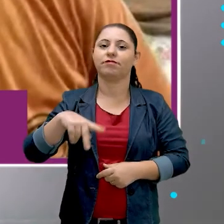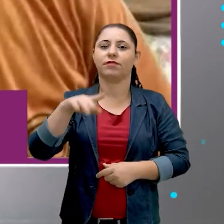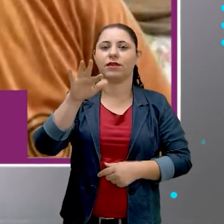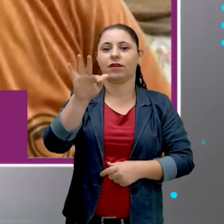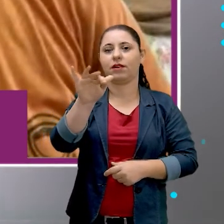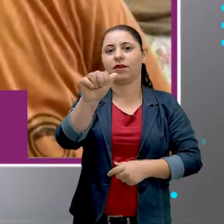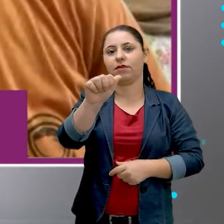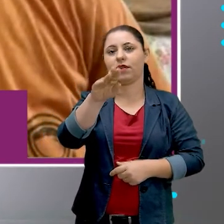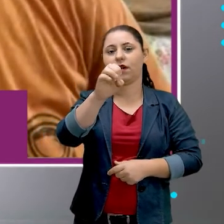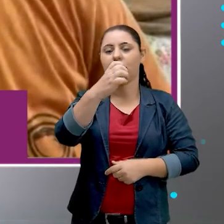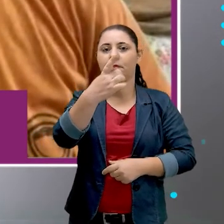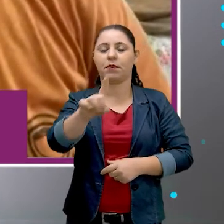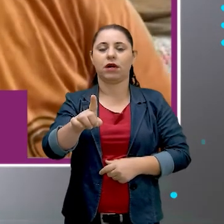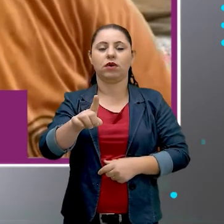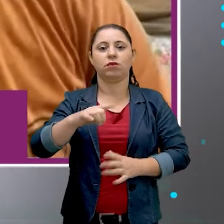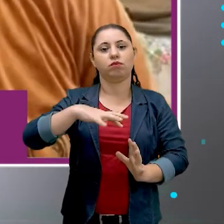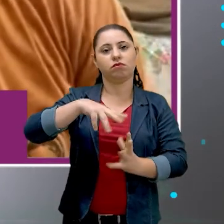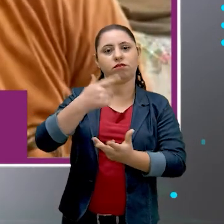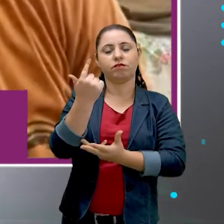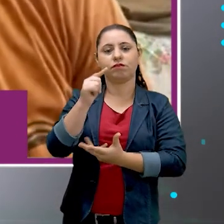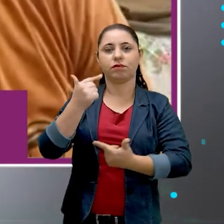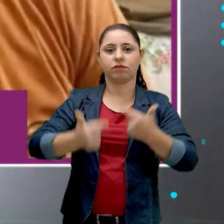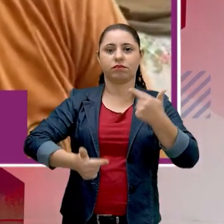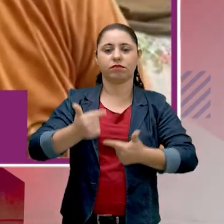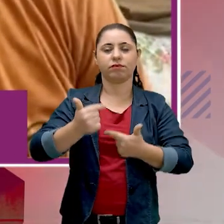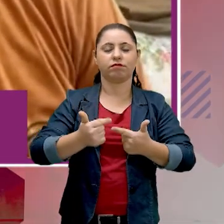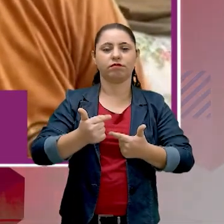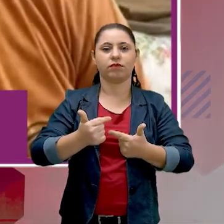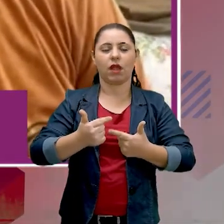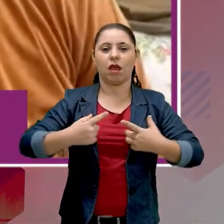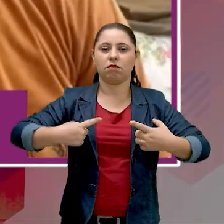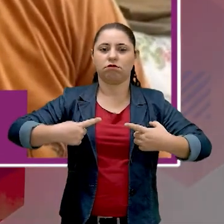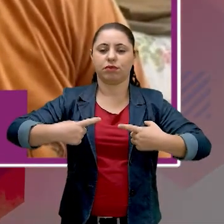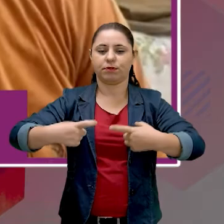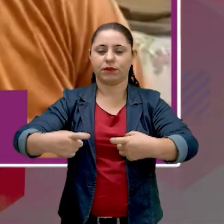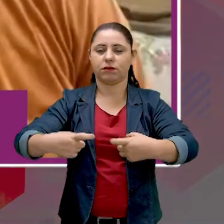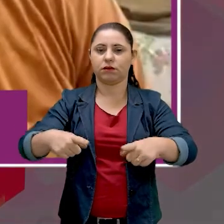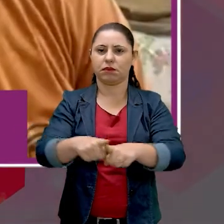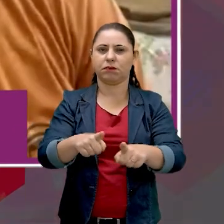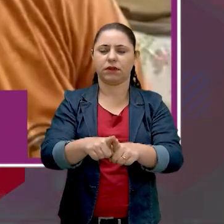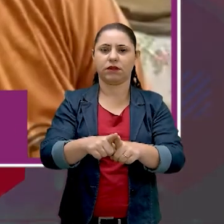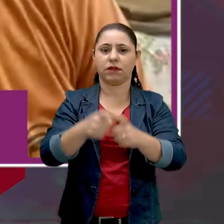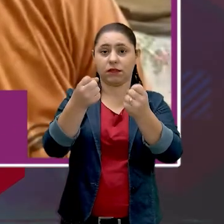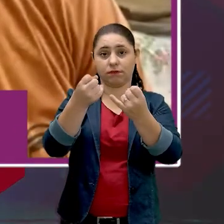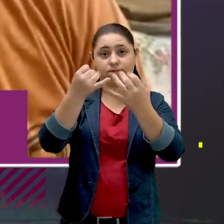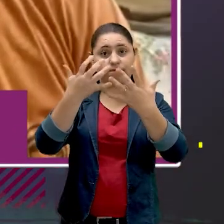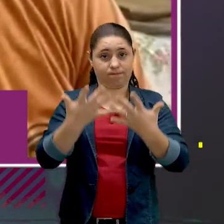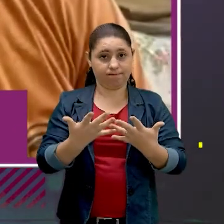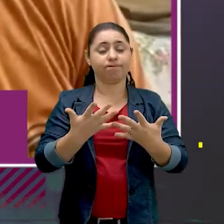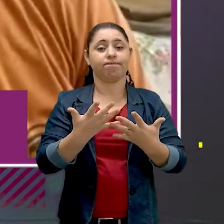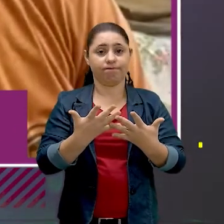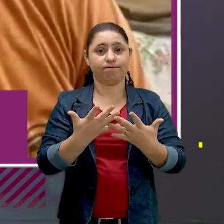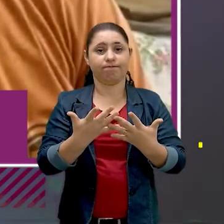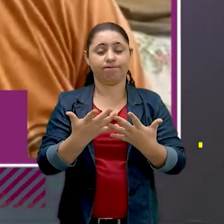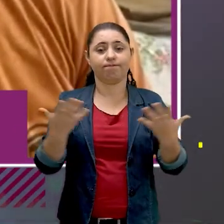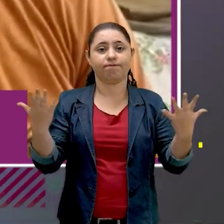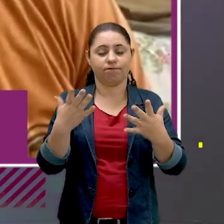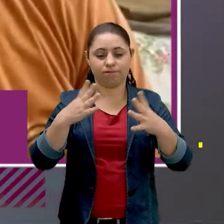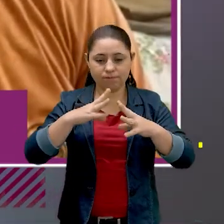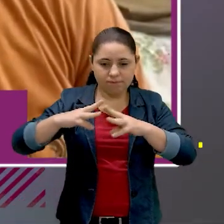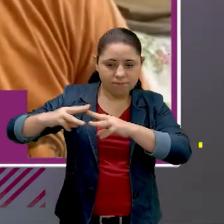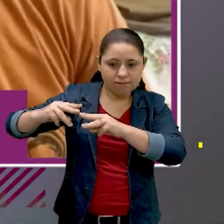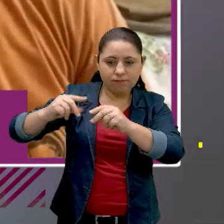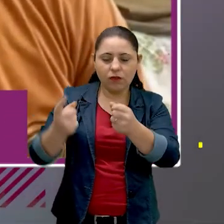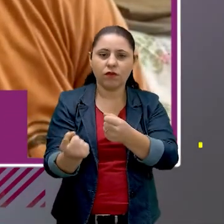Professor Fabão, professor de Geografia e Geopolítica, conversando com a gente a respeito desse conflito. A gente meio que explicou nessa